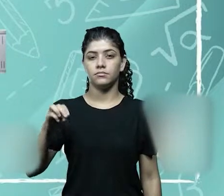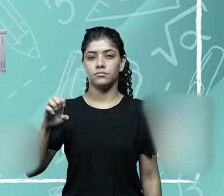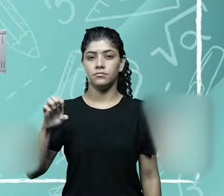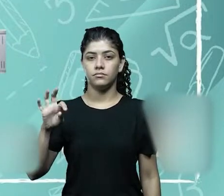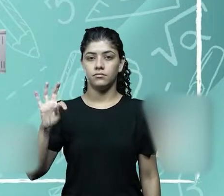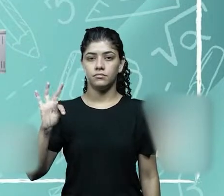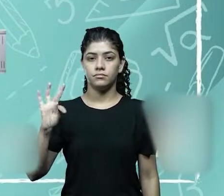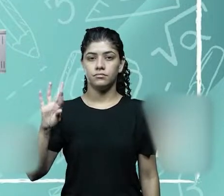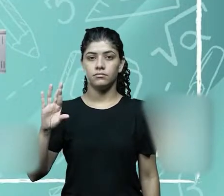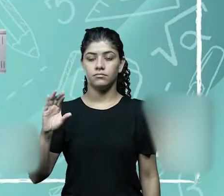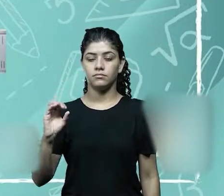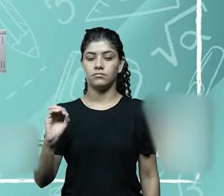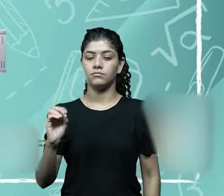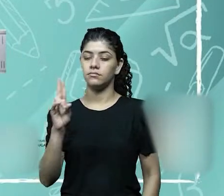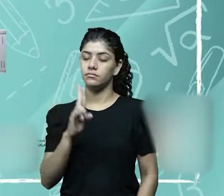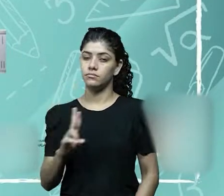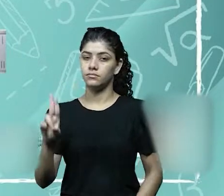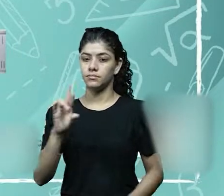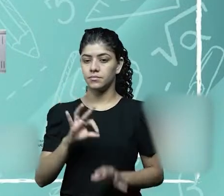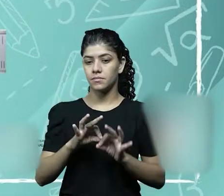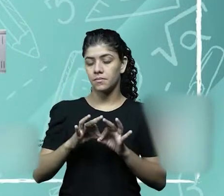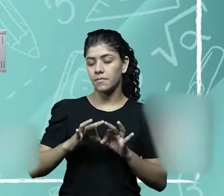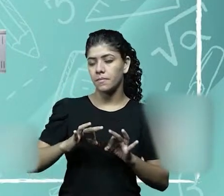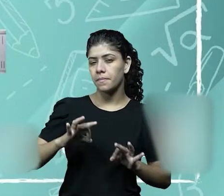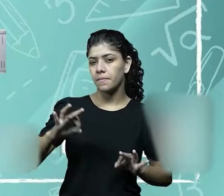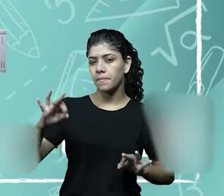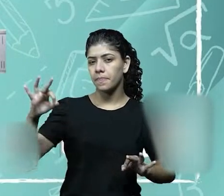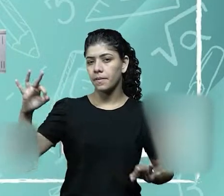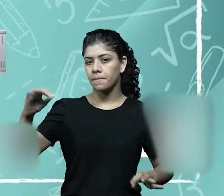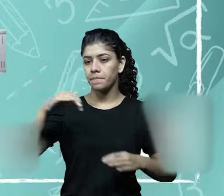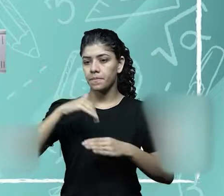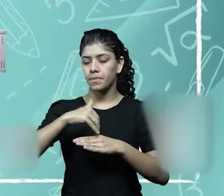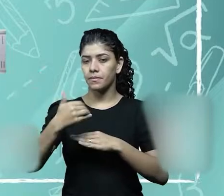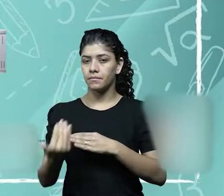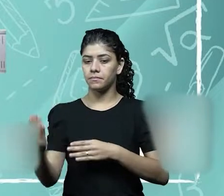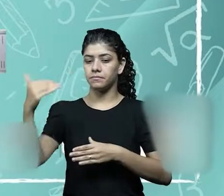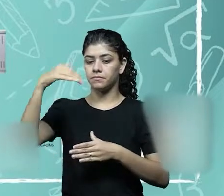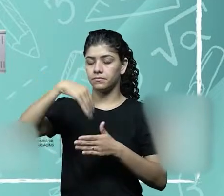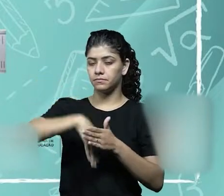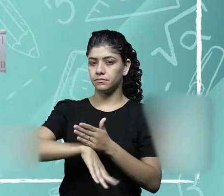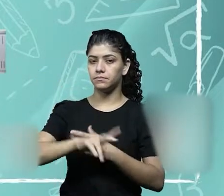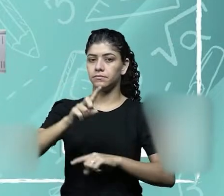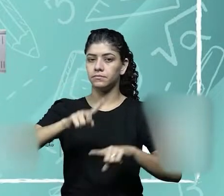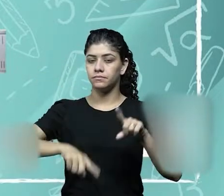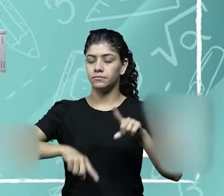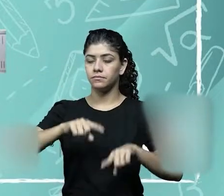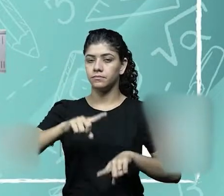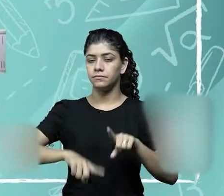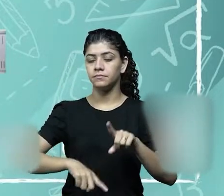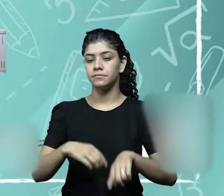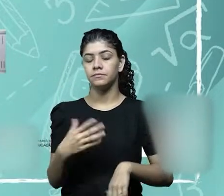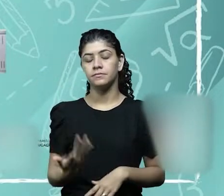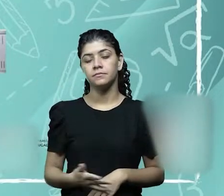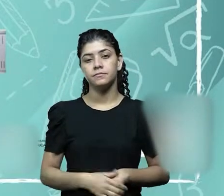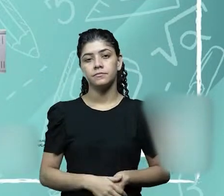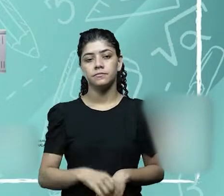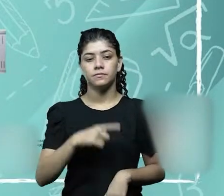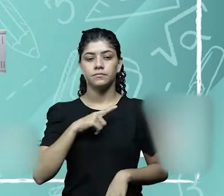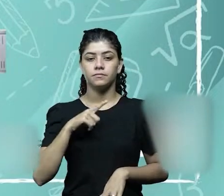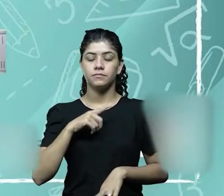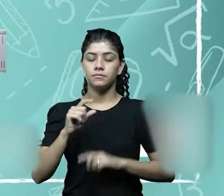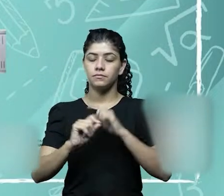medir as dimensões lineares internas e externas de profundidade de uma peça. Consiste em uma